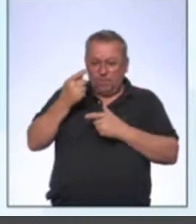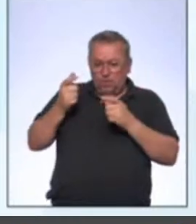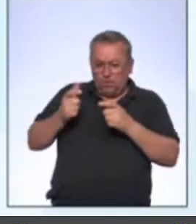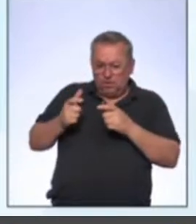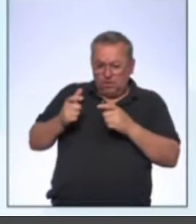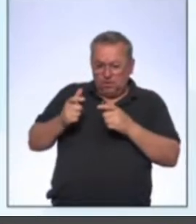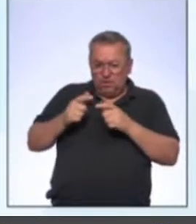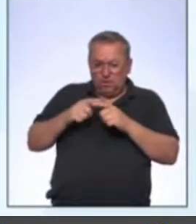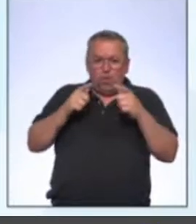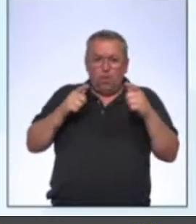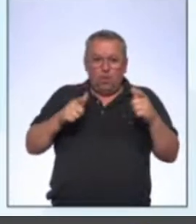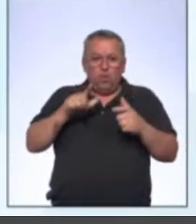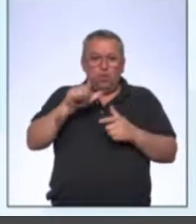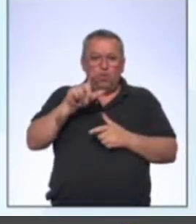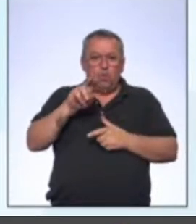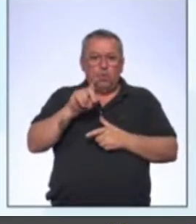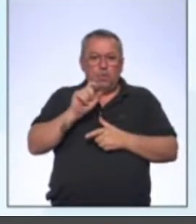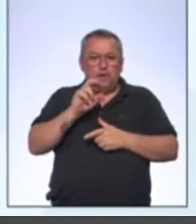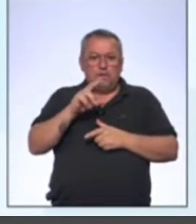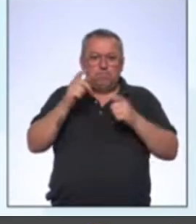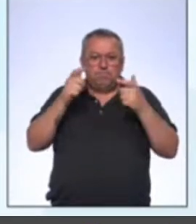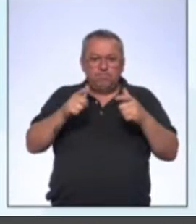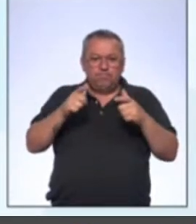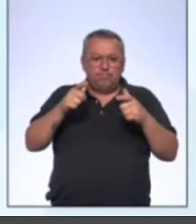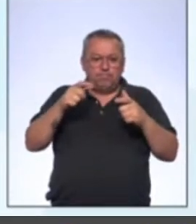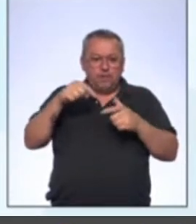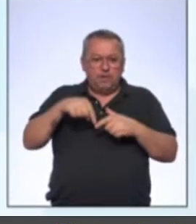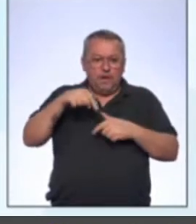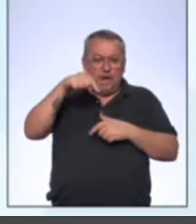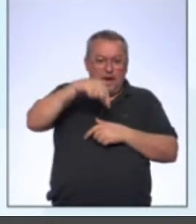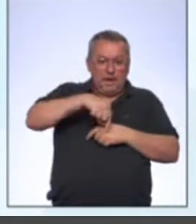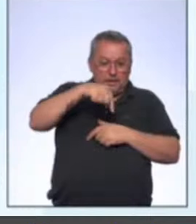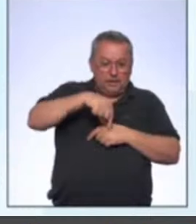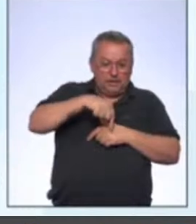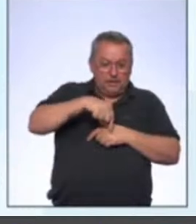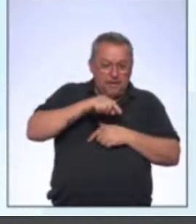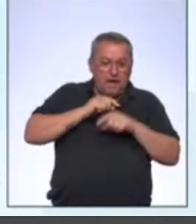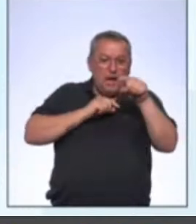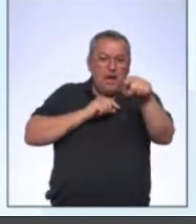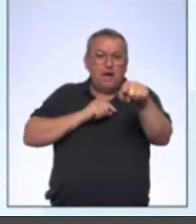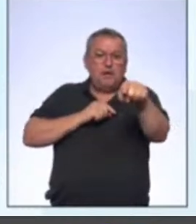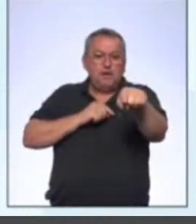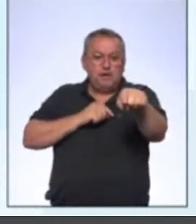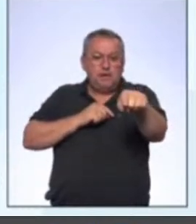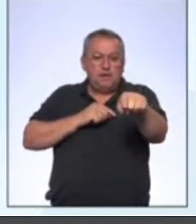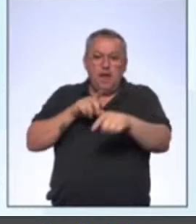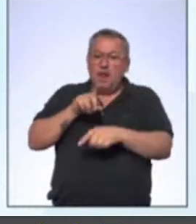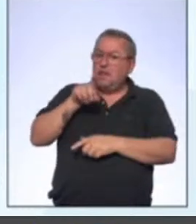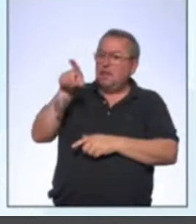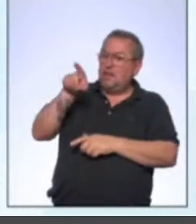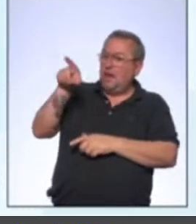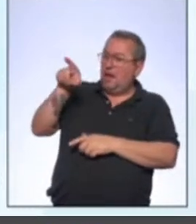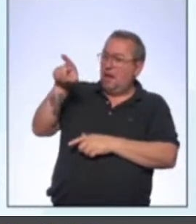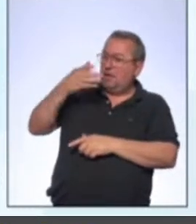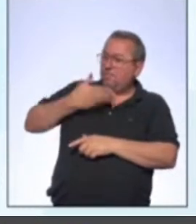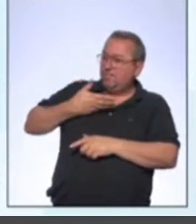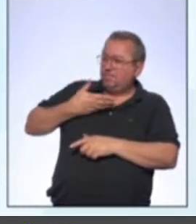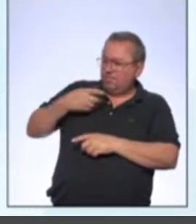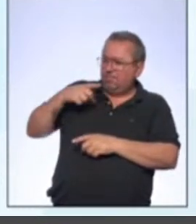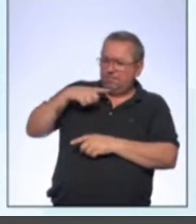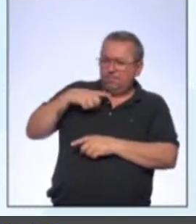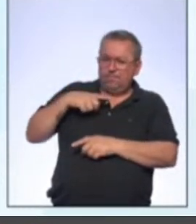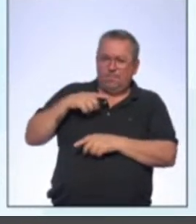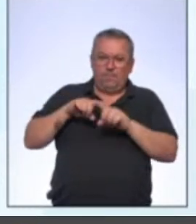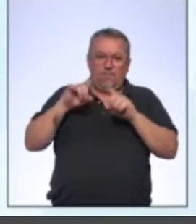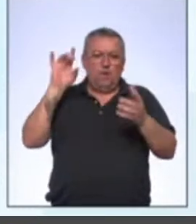O que é um lugar? Aqui onde estou, aí onde você está, lá onde os seus colegas estão. Então,